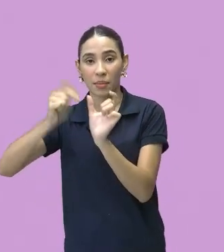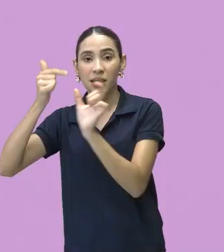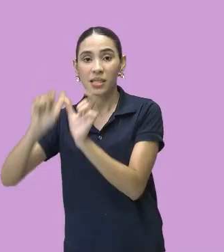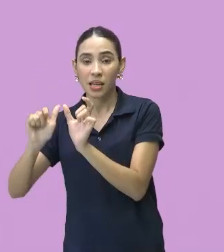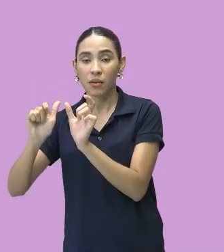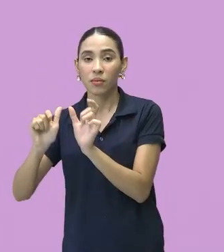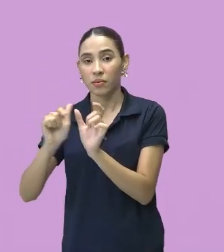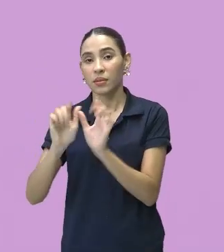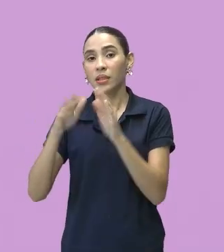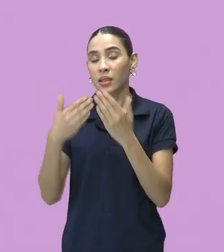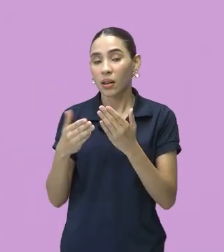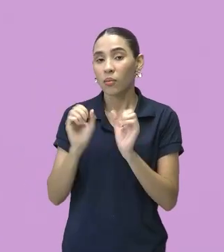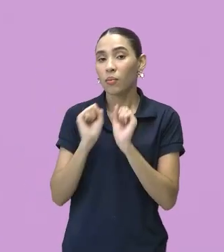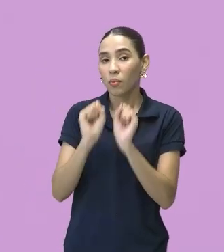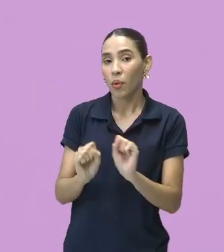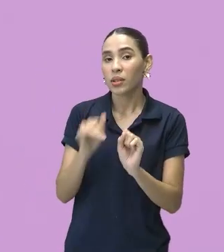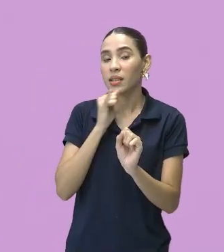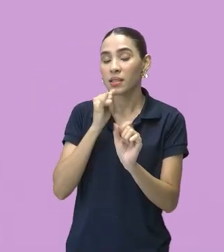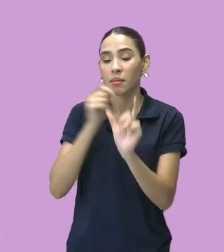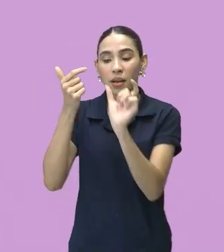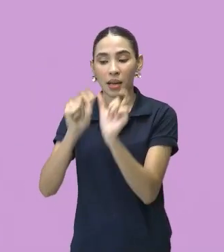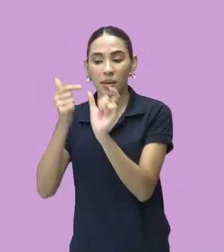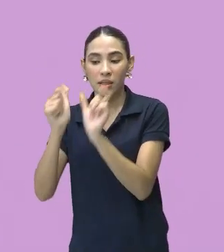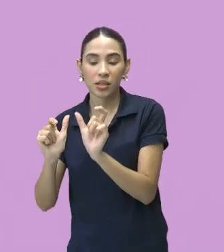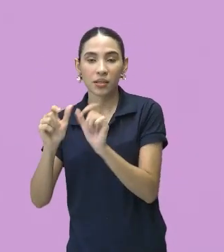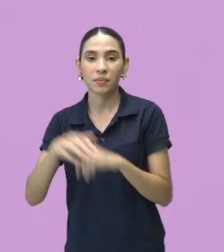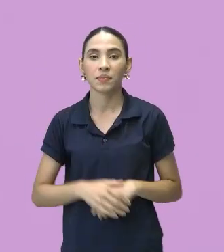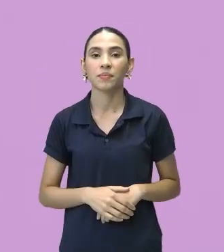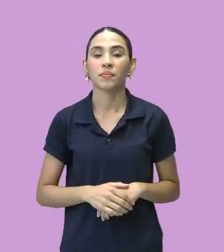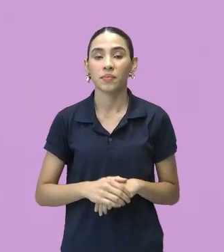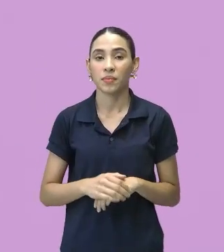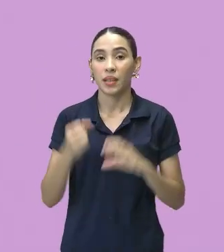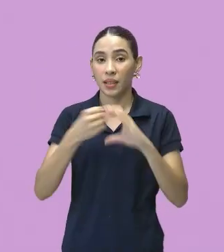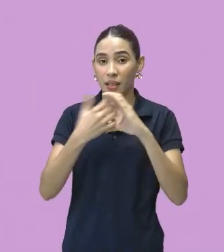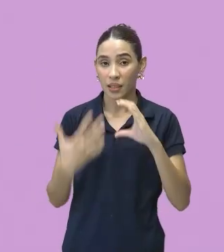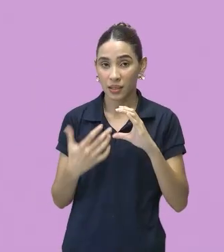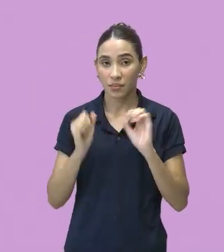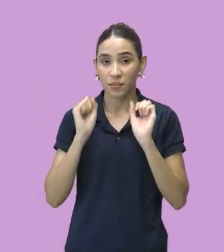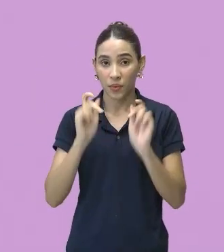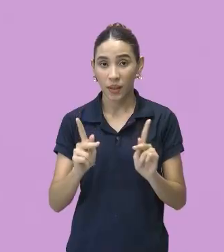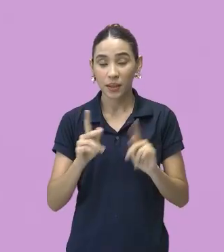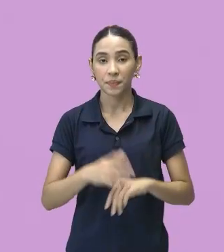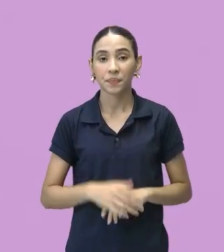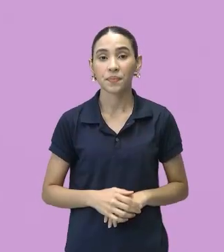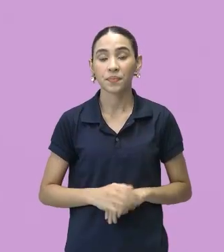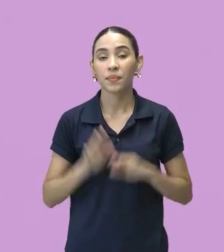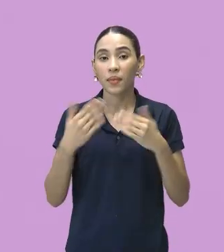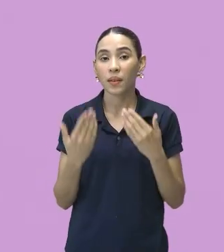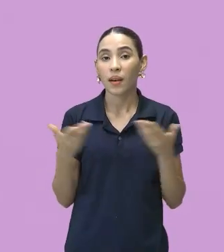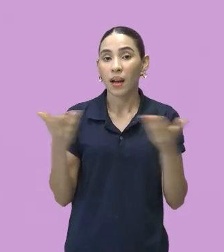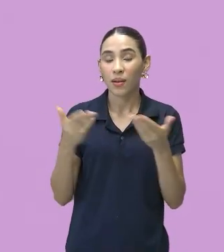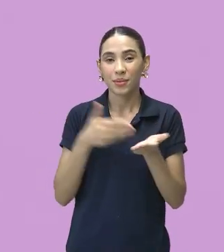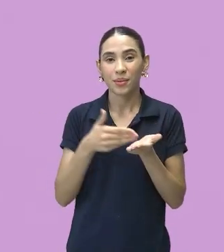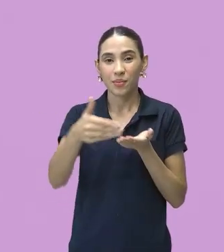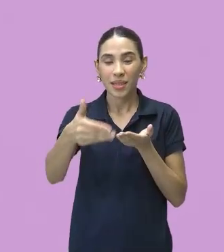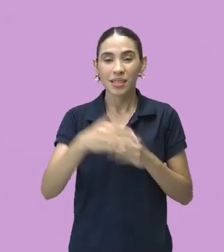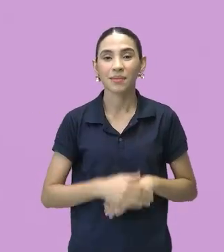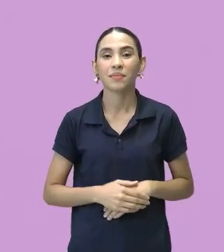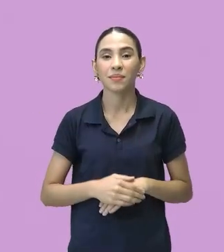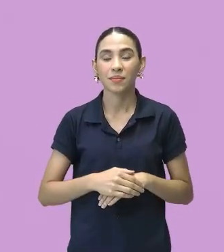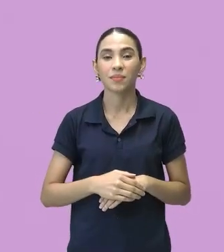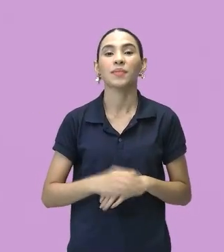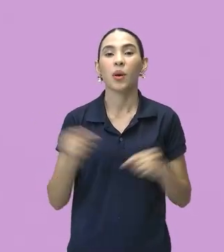repetição, quando a gente pode repetir ali os nossos elementos. Ok? Vamos aí começar pela